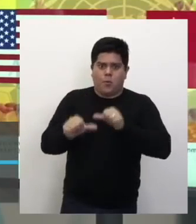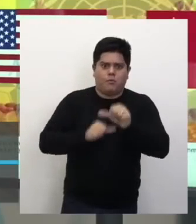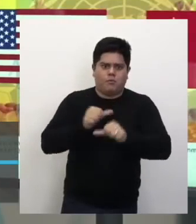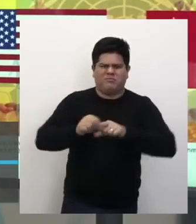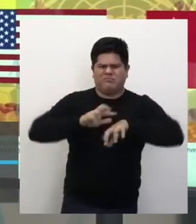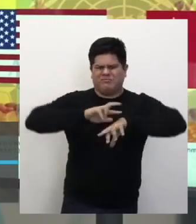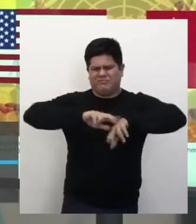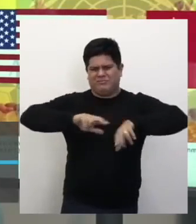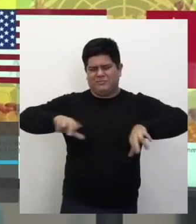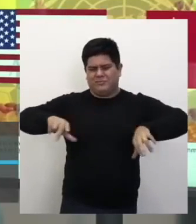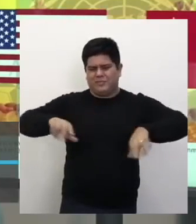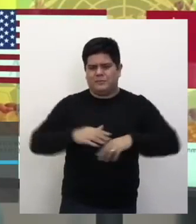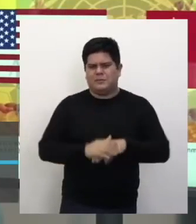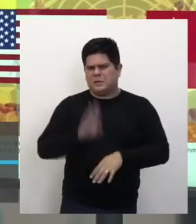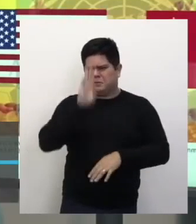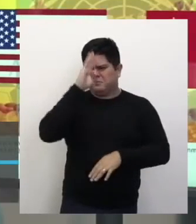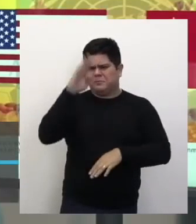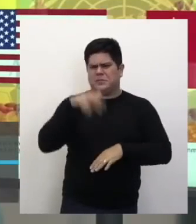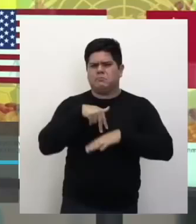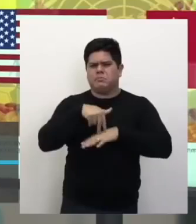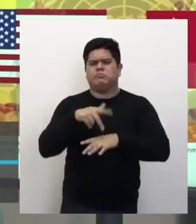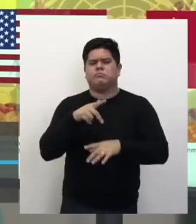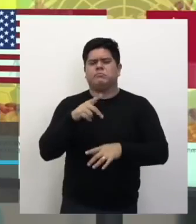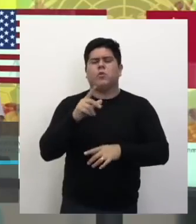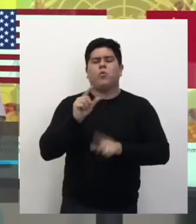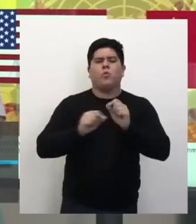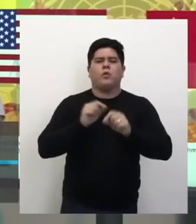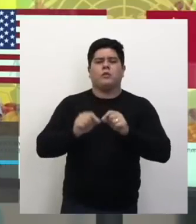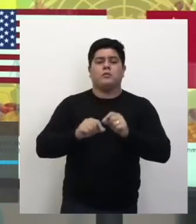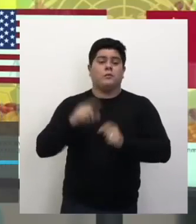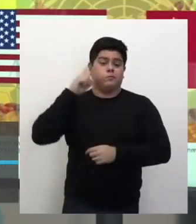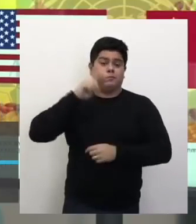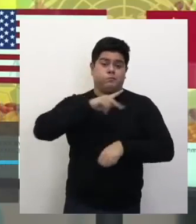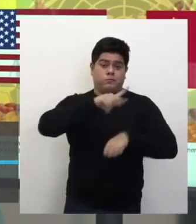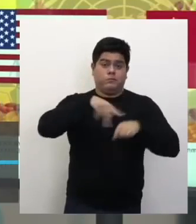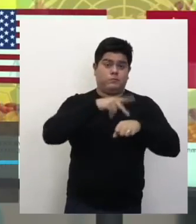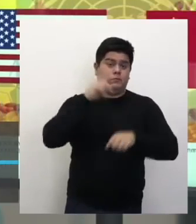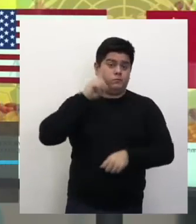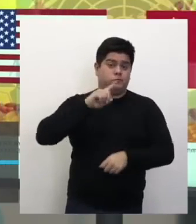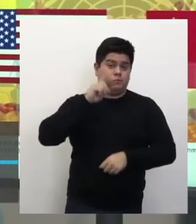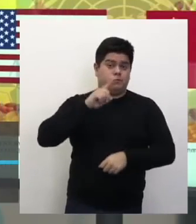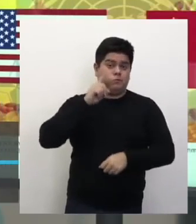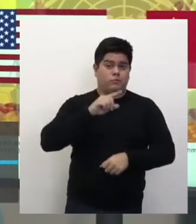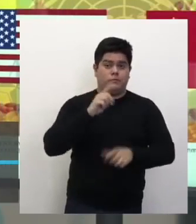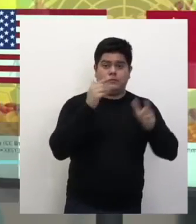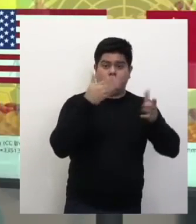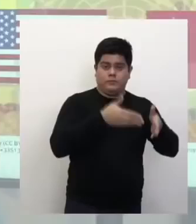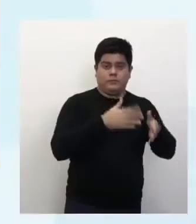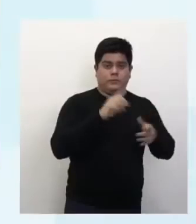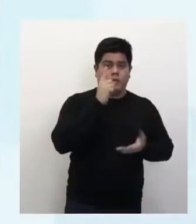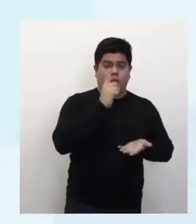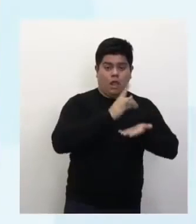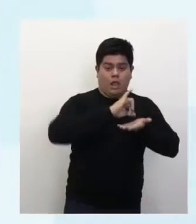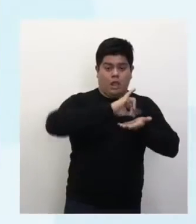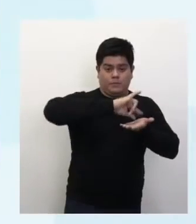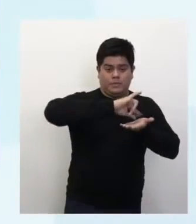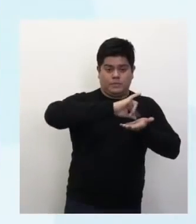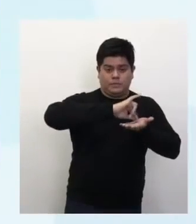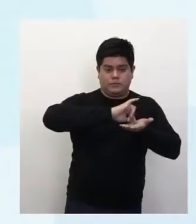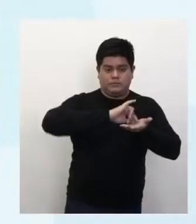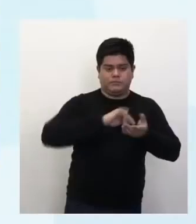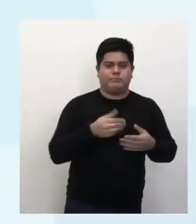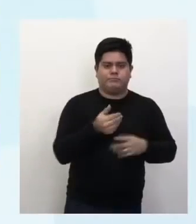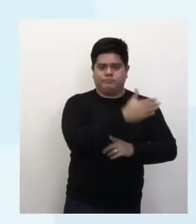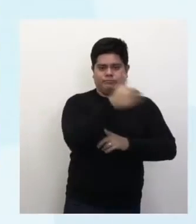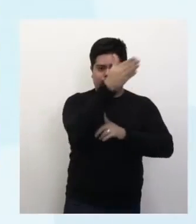os grandes protagonistas aí são quem? Os Estados Unidos, né, do lado capitalista, e a União Soviética, como mostra aí a